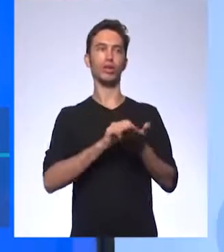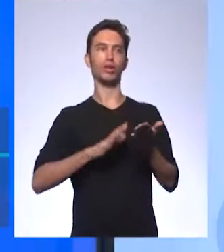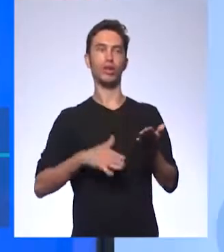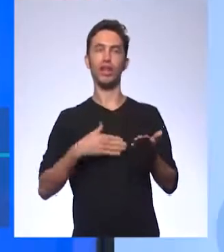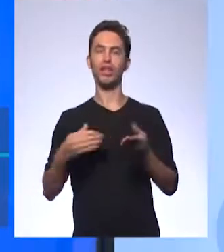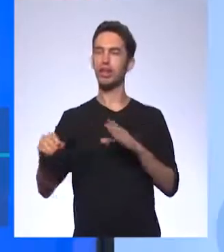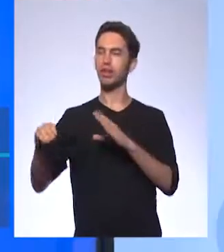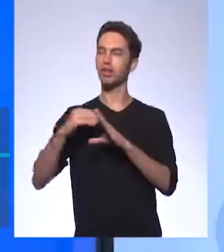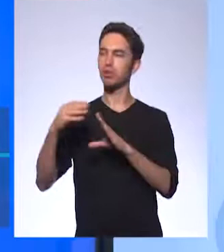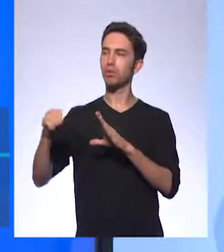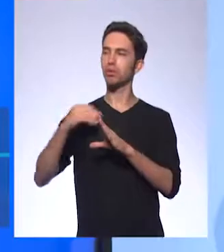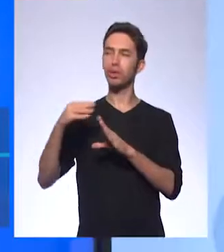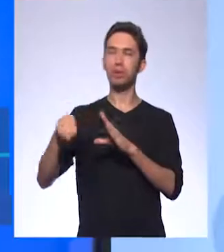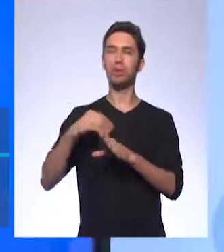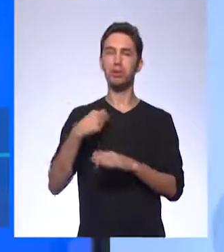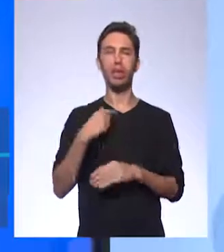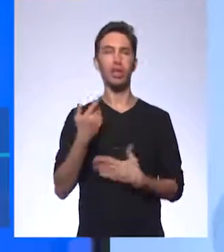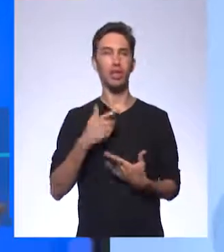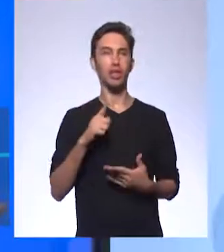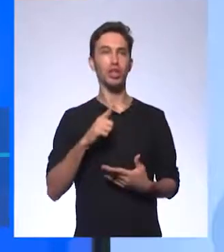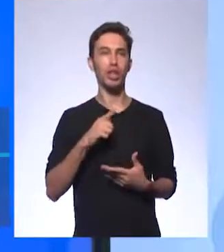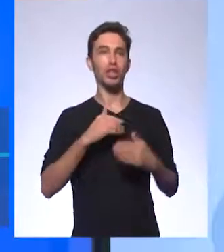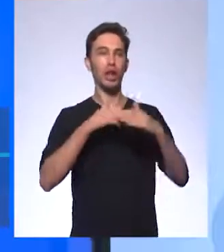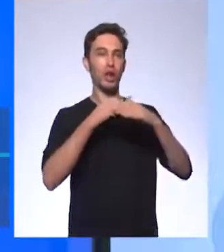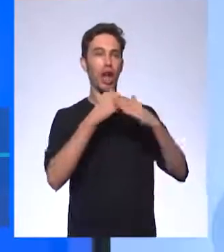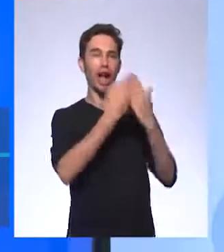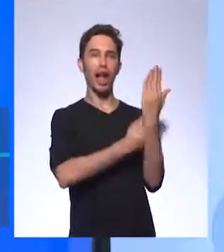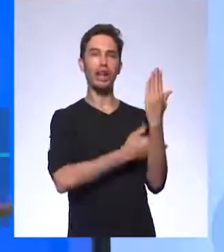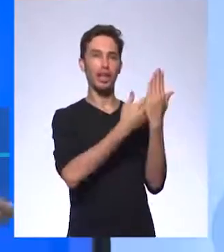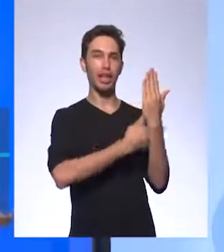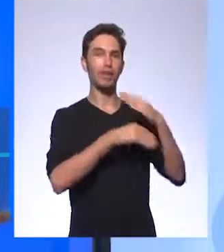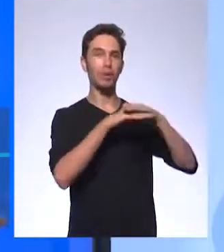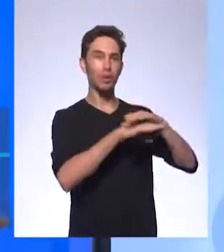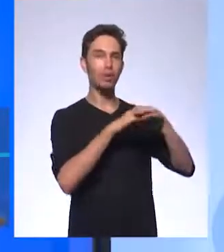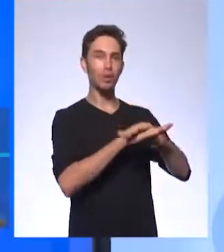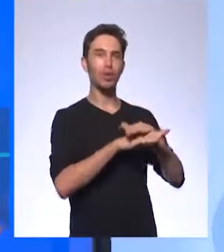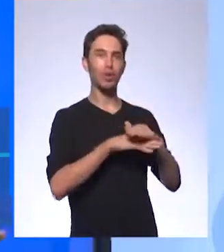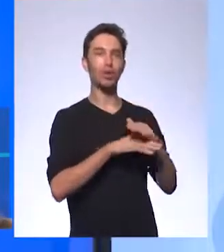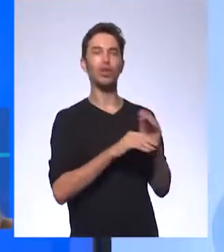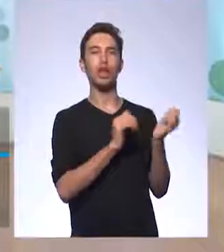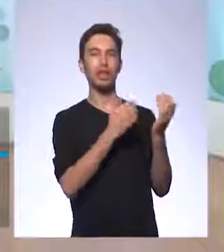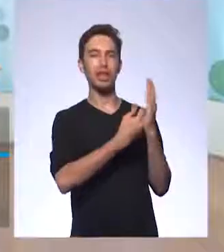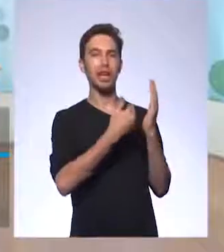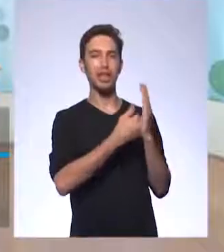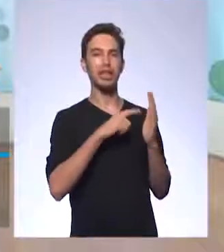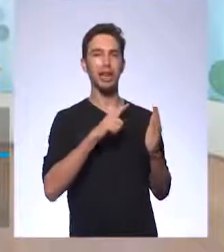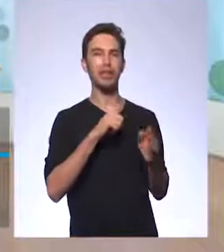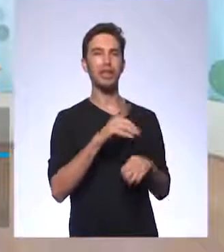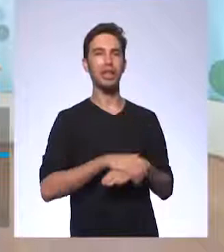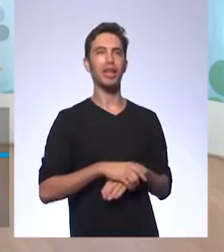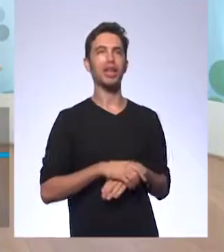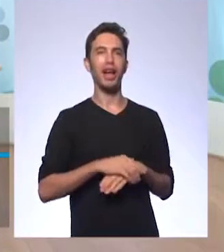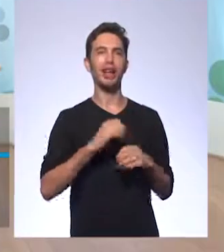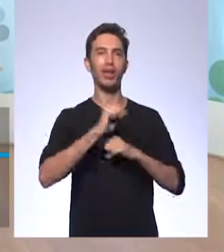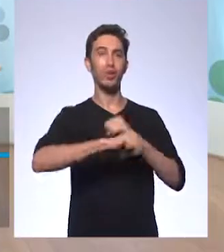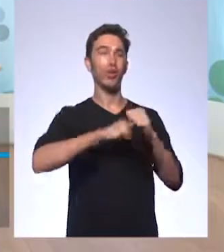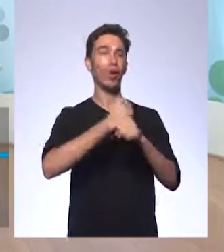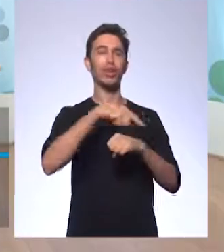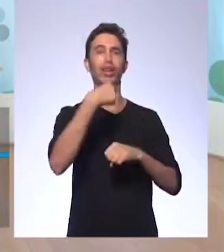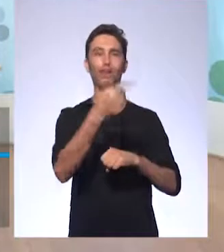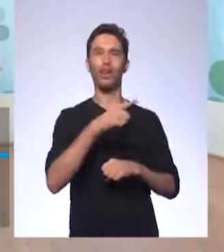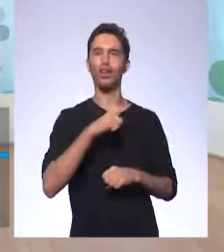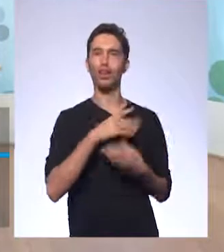chegando para nós já estamos até aí com arquivos, né, com reserva, né, professora Janaína? É verdade, tem trabalho até para o ano que vem, né? Tem